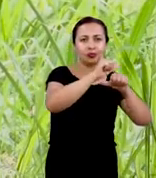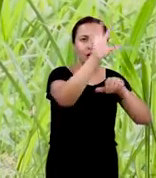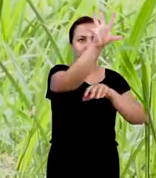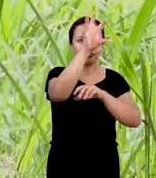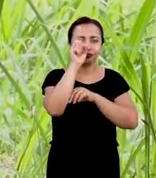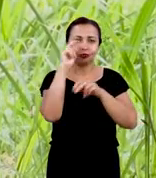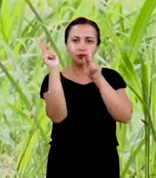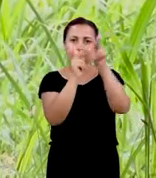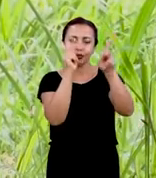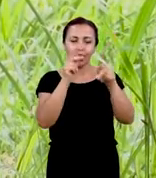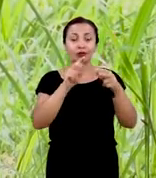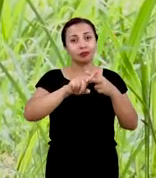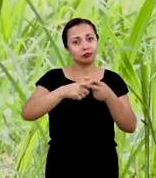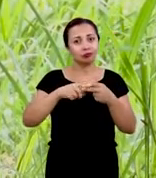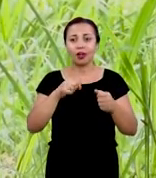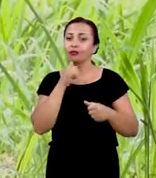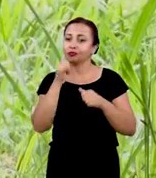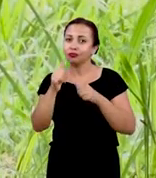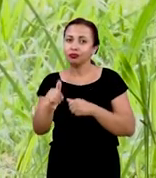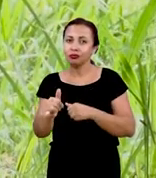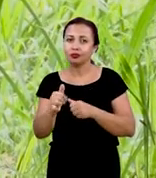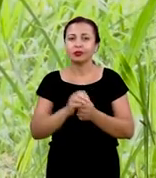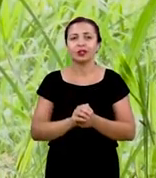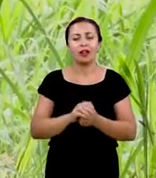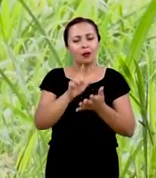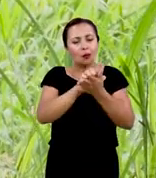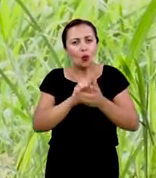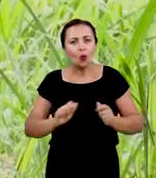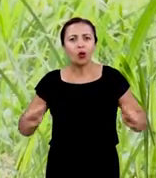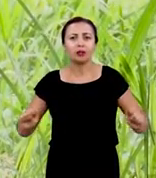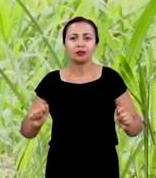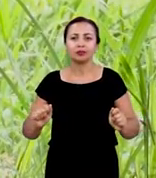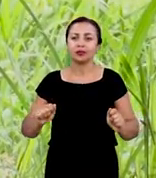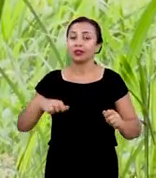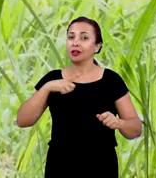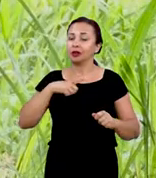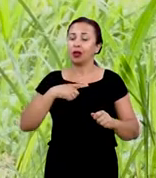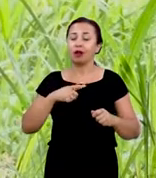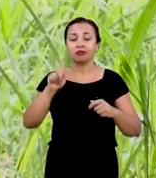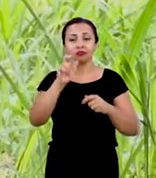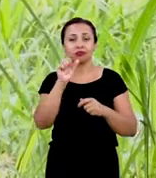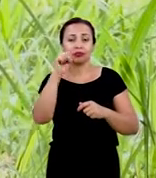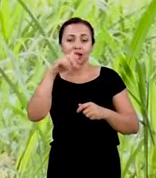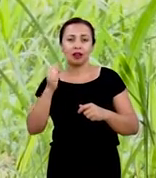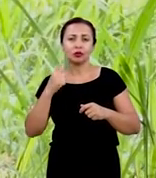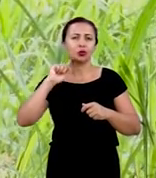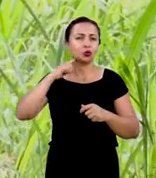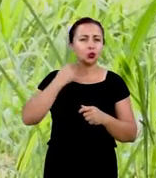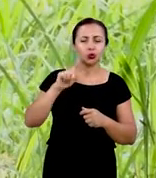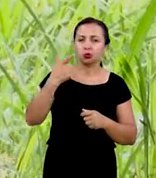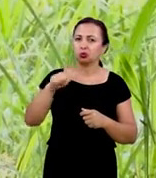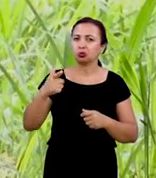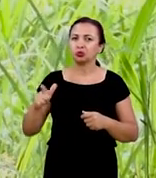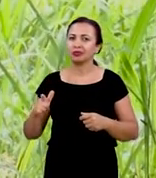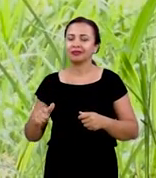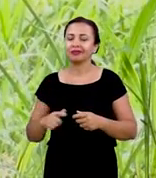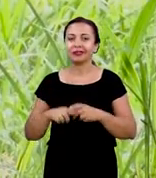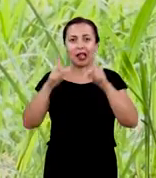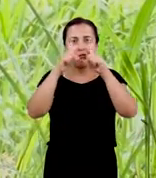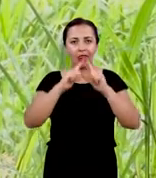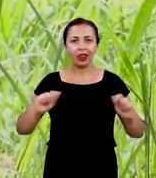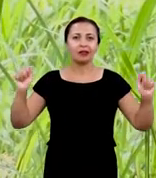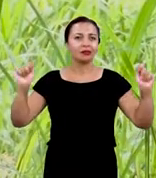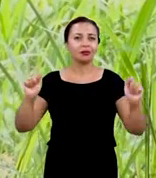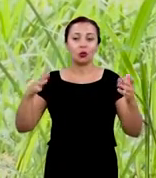eletricidade. A tecnologia produz energia limpa, que permite reduzir as emissões de gases poluentes. Hoje, ela lidera